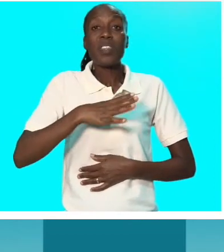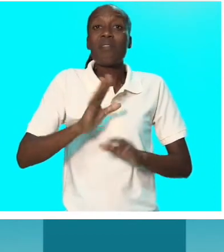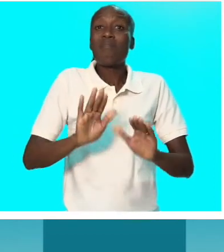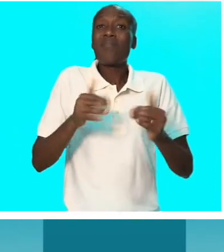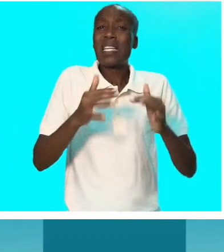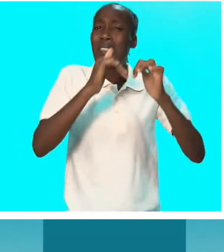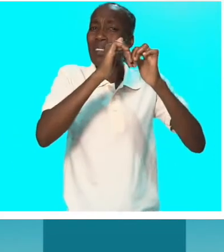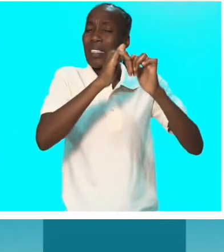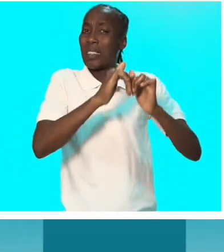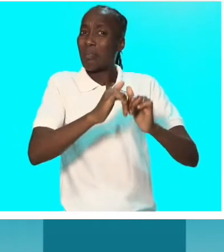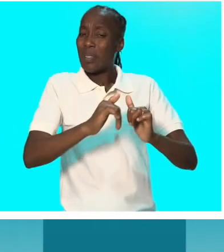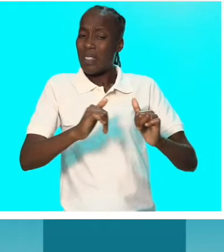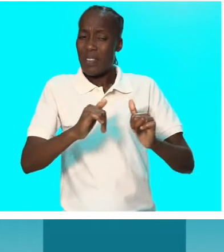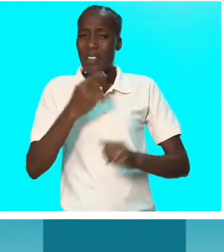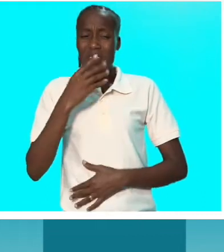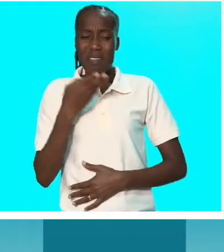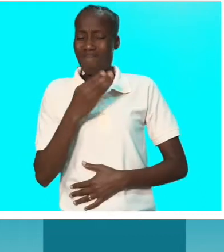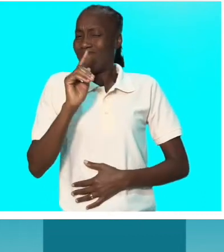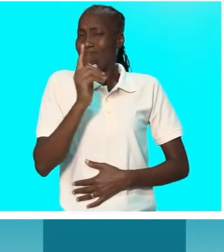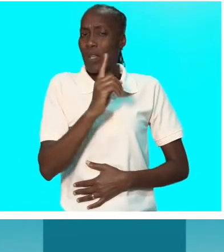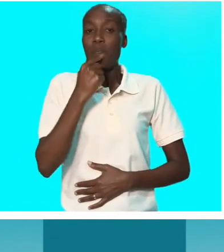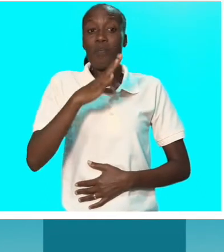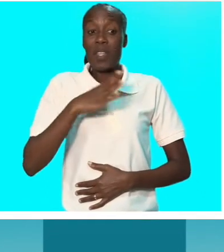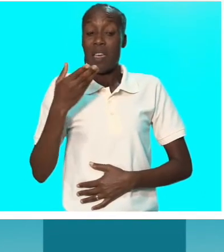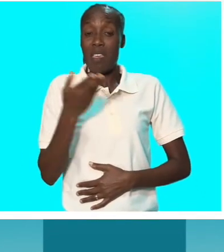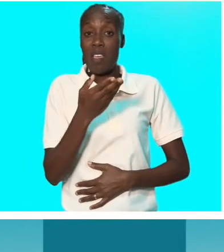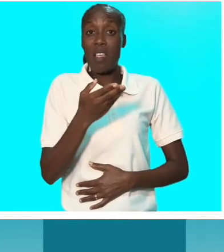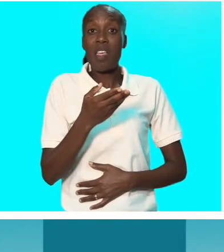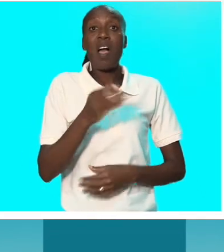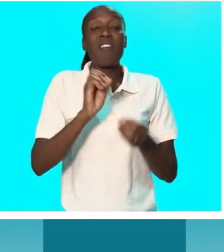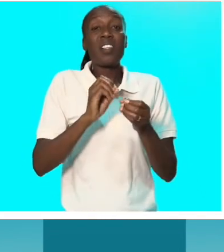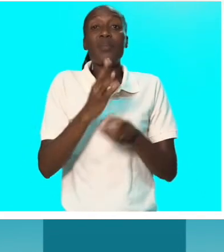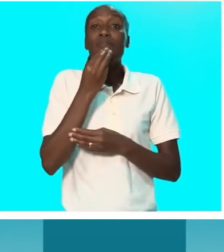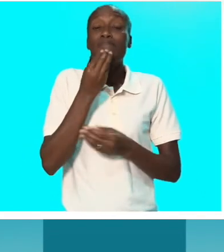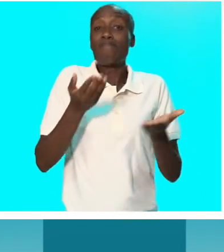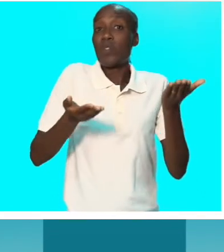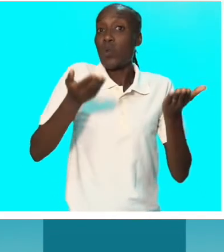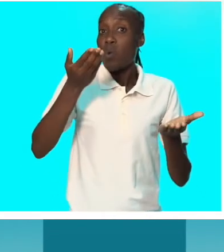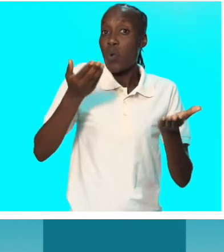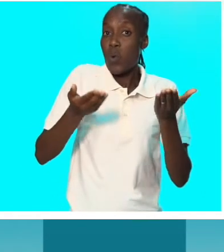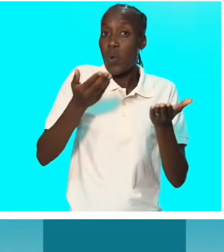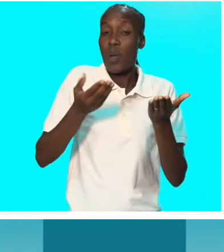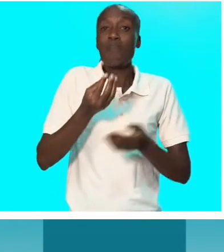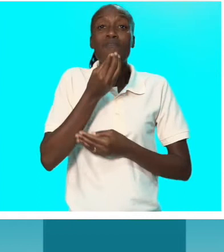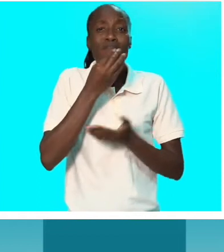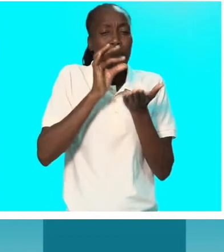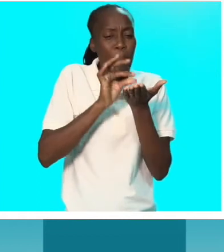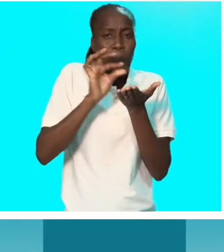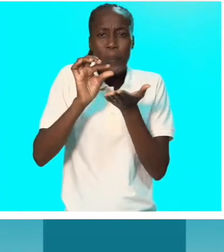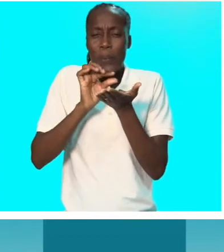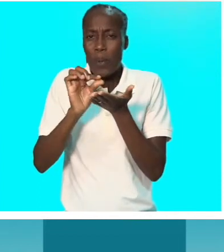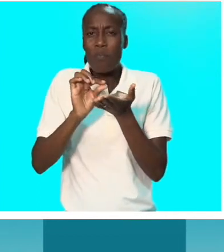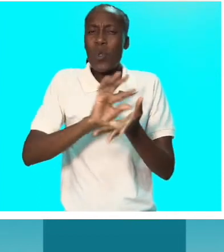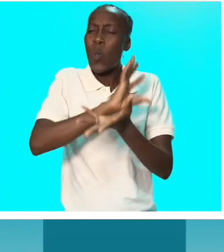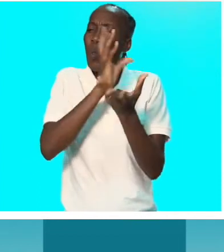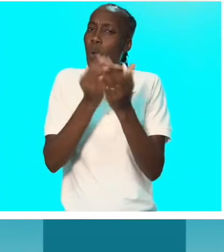uma, quer dizer, mais específica como padrão que não. Aquela dieta, quer dizer, equilibrada em quantidades e qualidades que